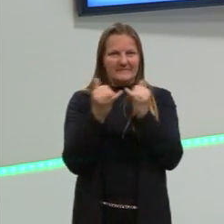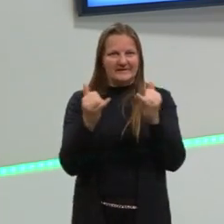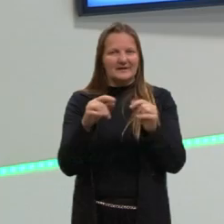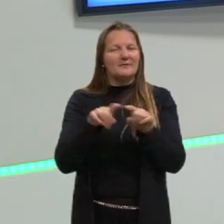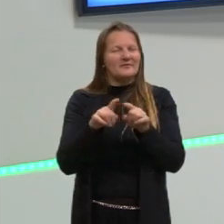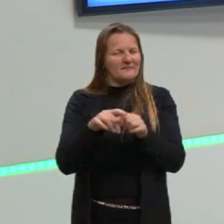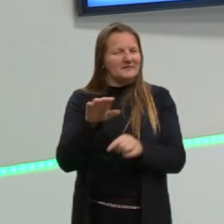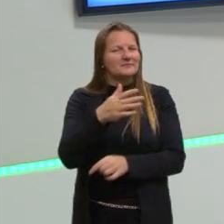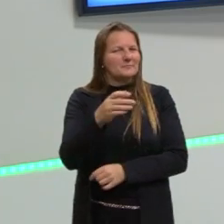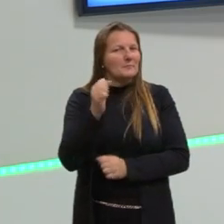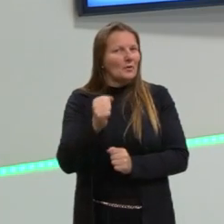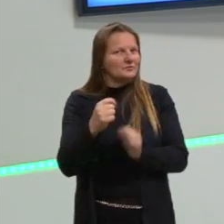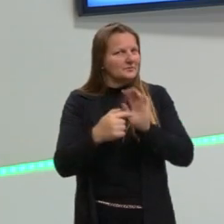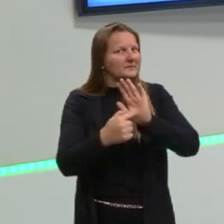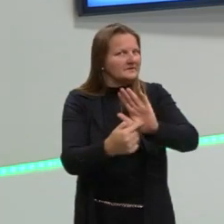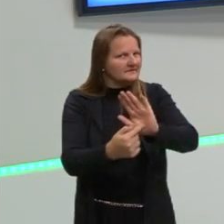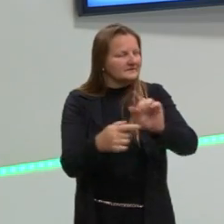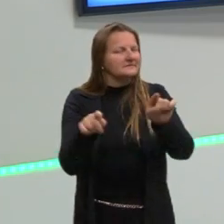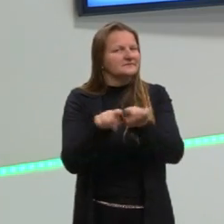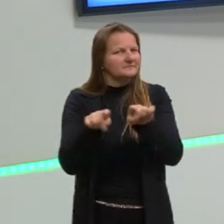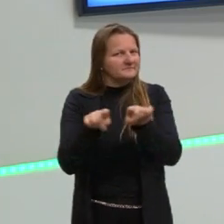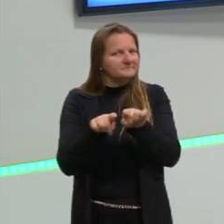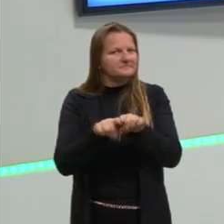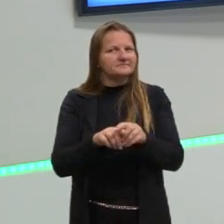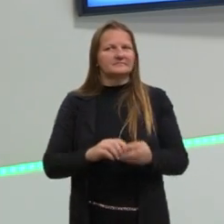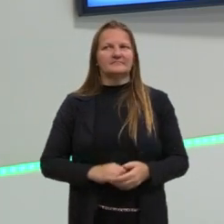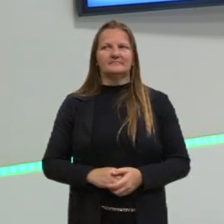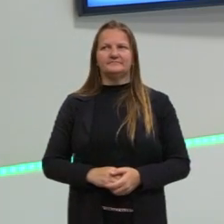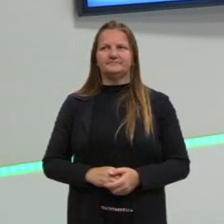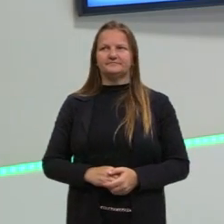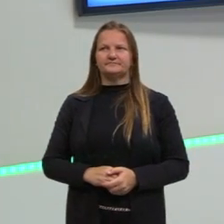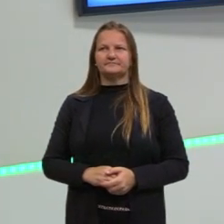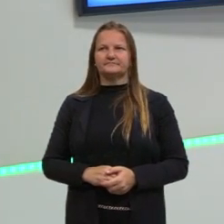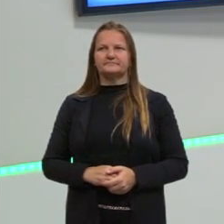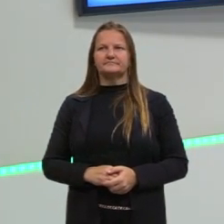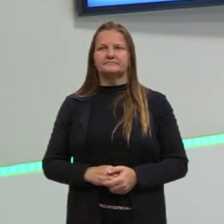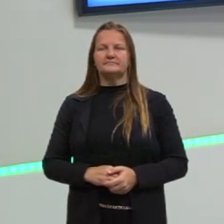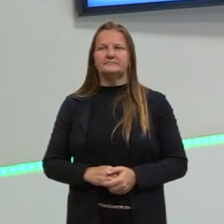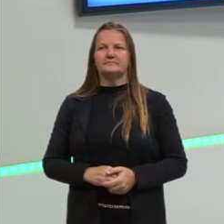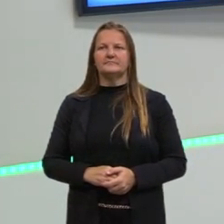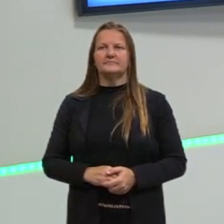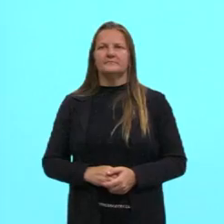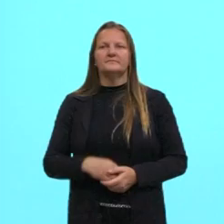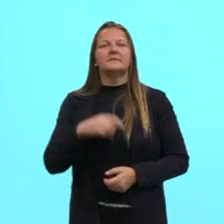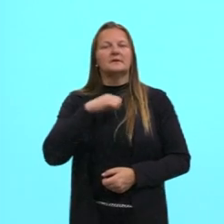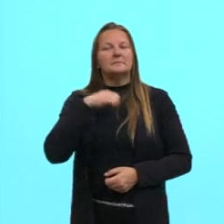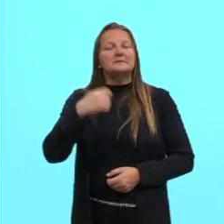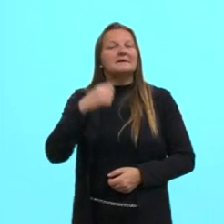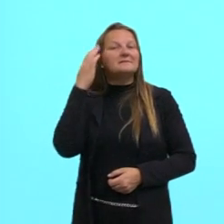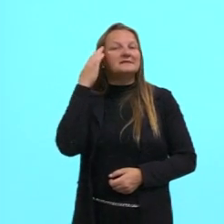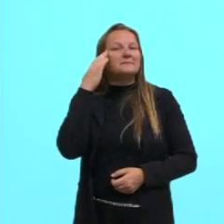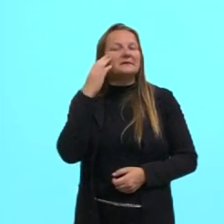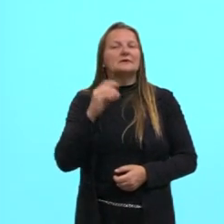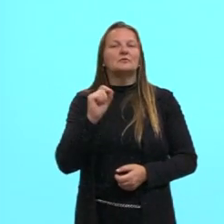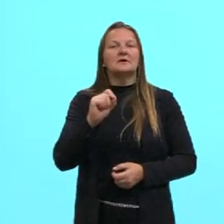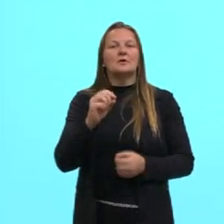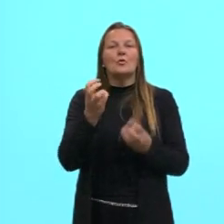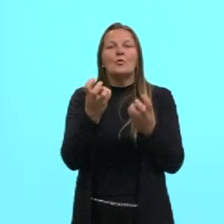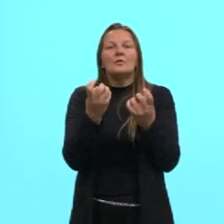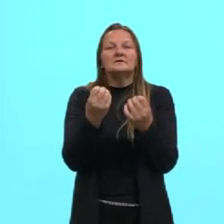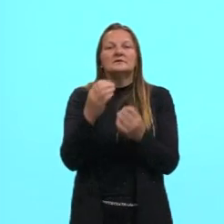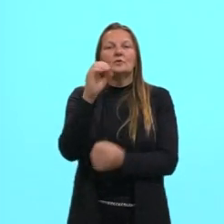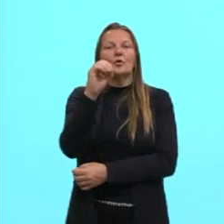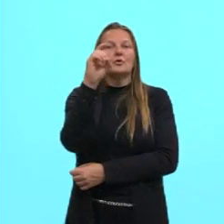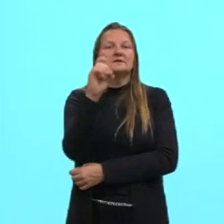cobrada dessa forma também tá então essa questão tinha que saber interpretar o número de oxidação